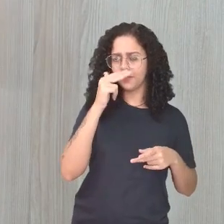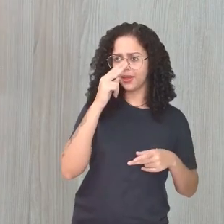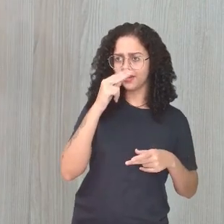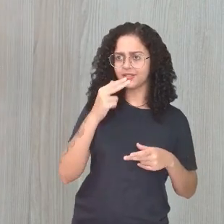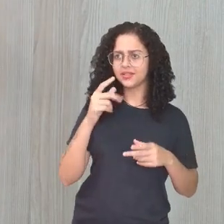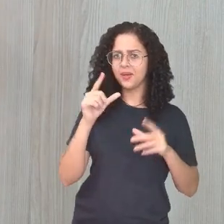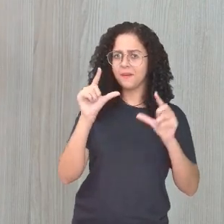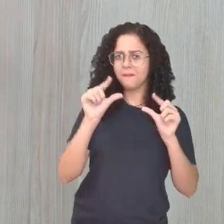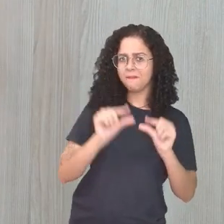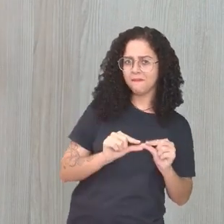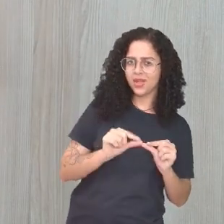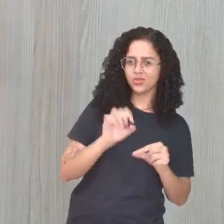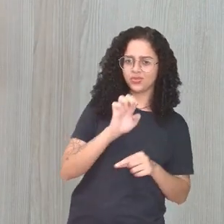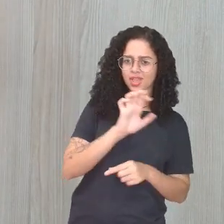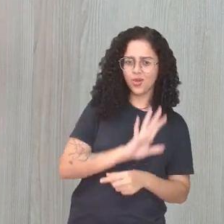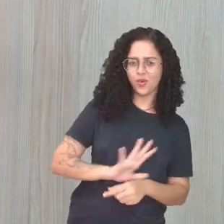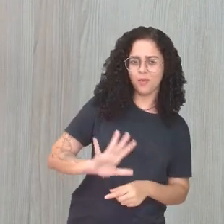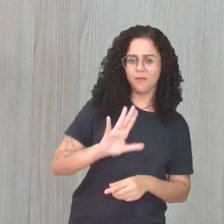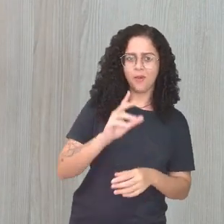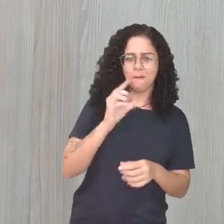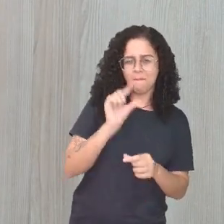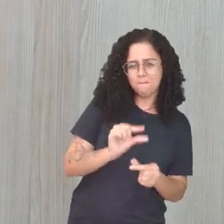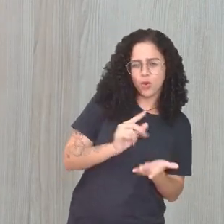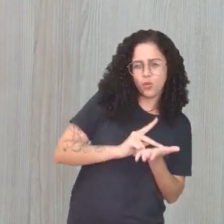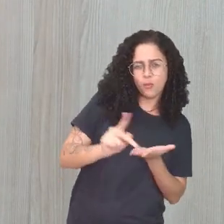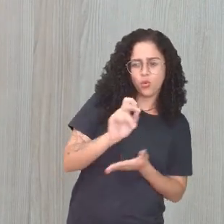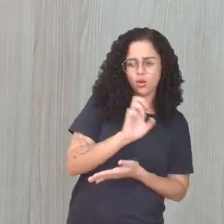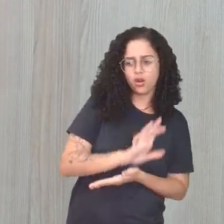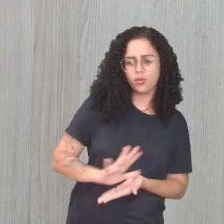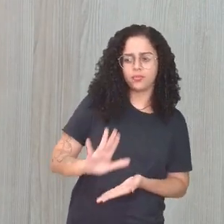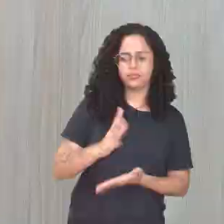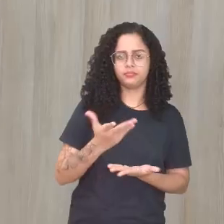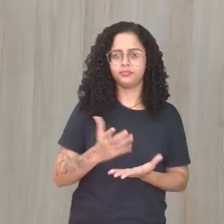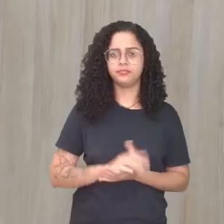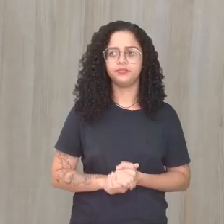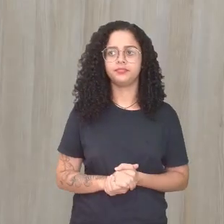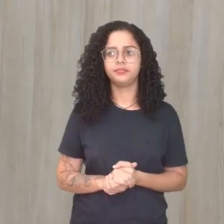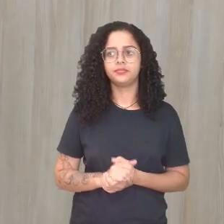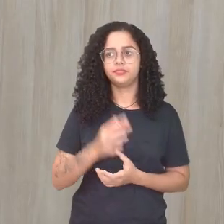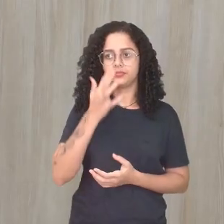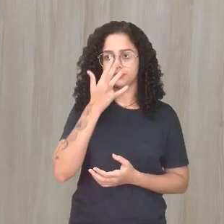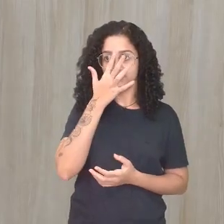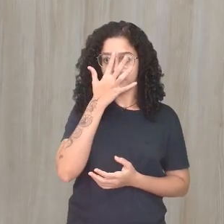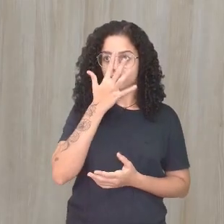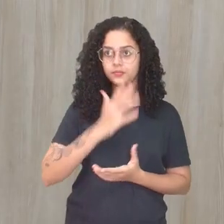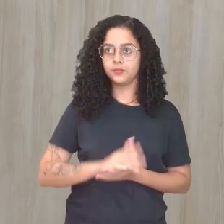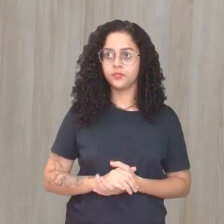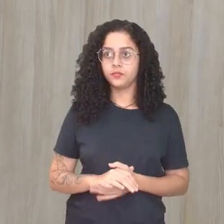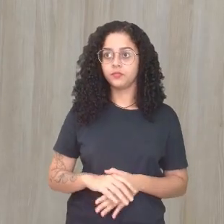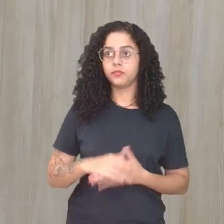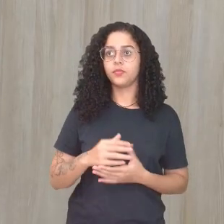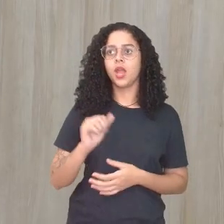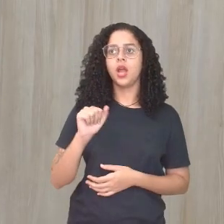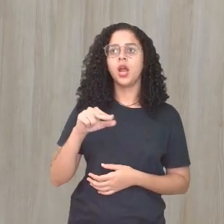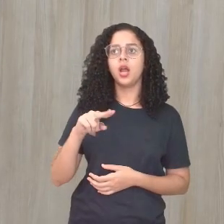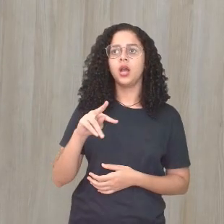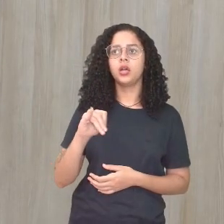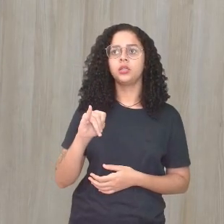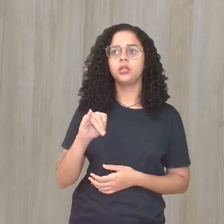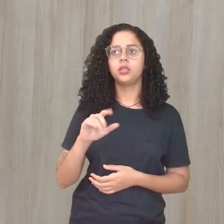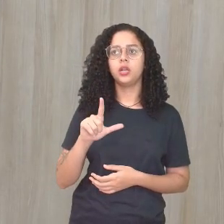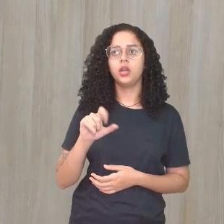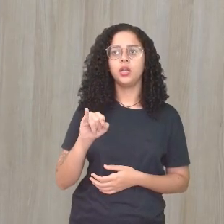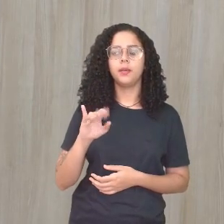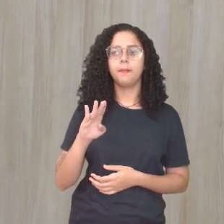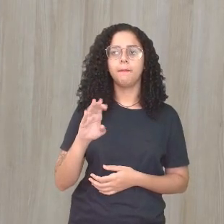menos europeia, né, assim, então menos pura na visão deles, né? Exatamente. Então vejam, ó, Antiliberalismo, veja,